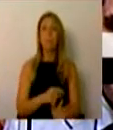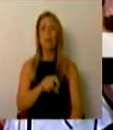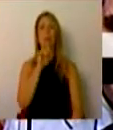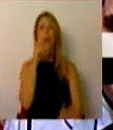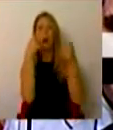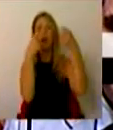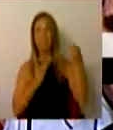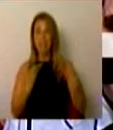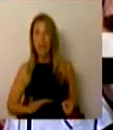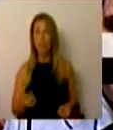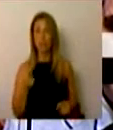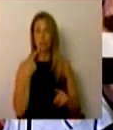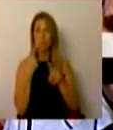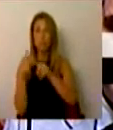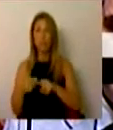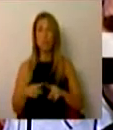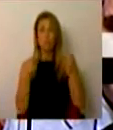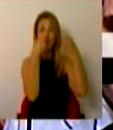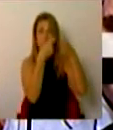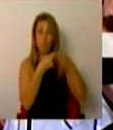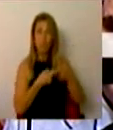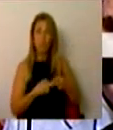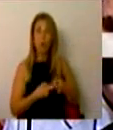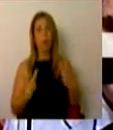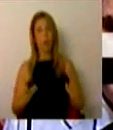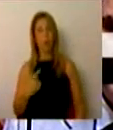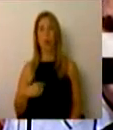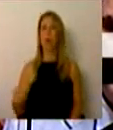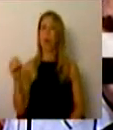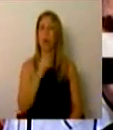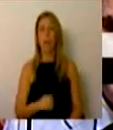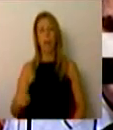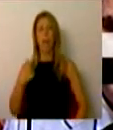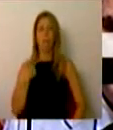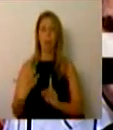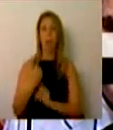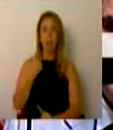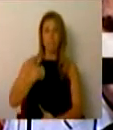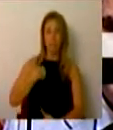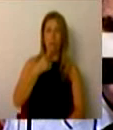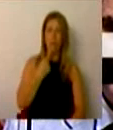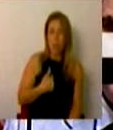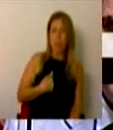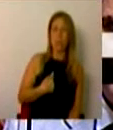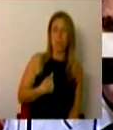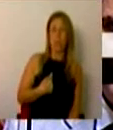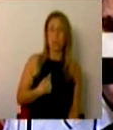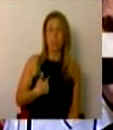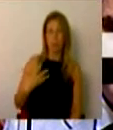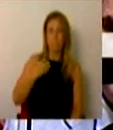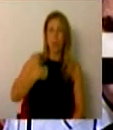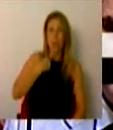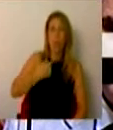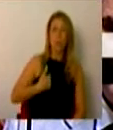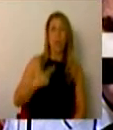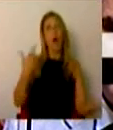os vários direitos. Agora, ninguém nos apanhará a dizer que temos que acabar com as greves, porque as greves fazem com que os